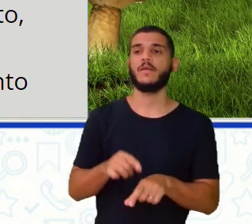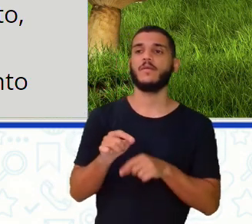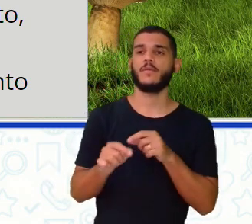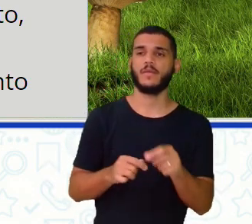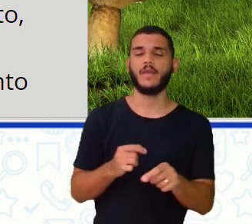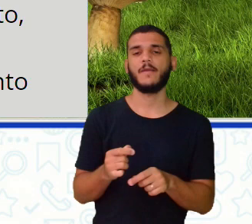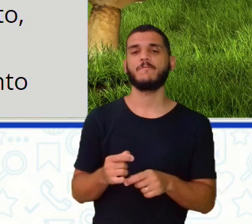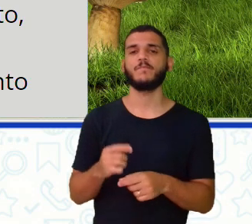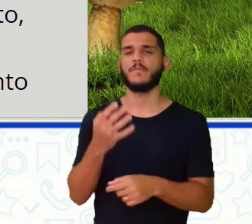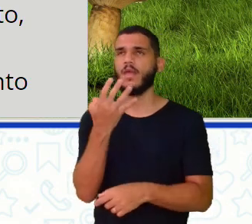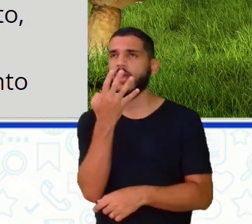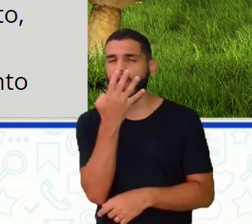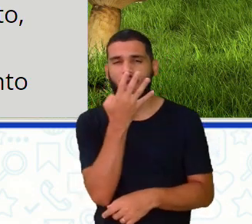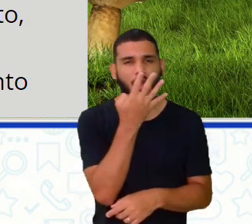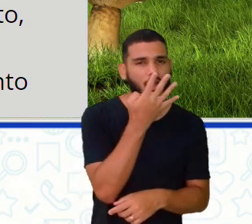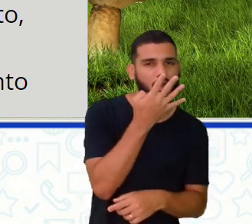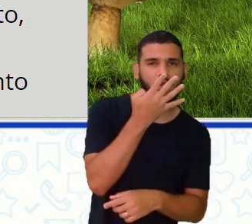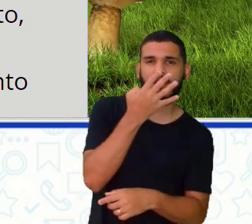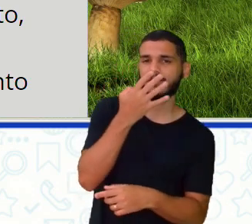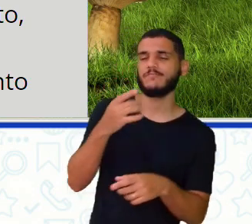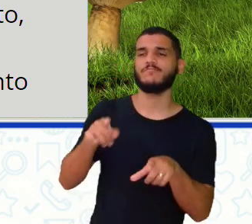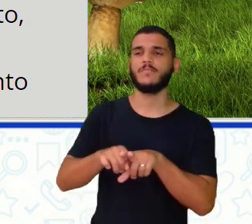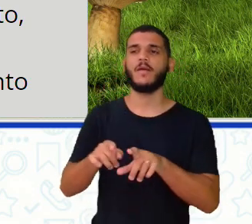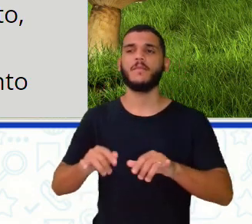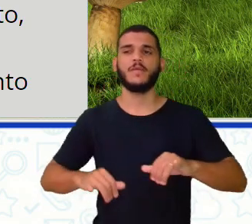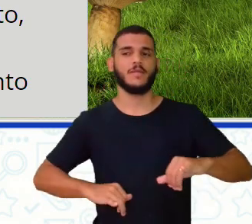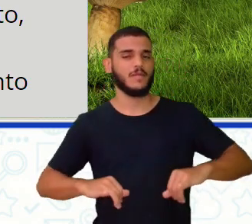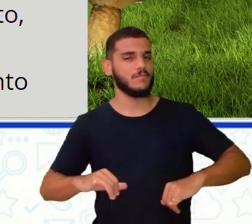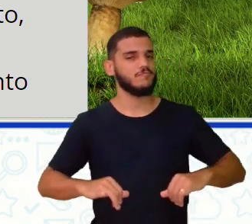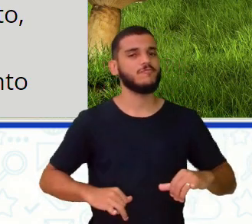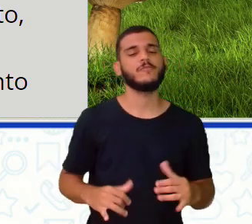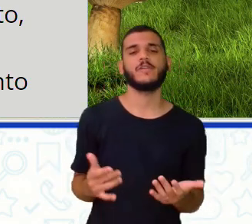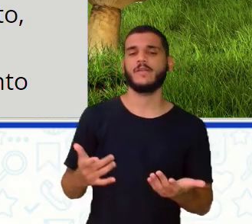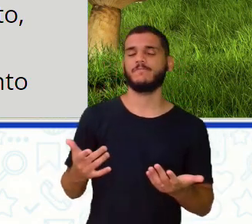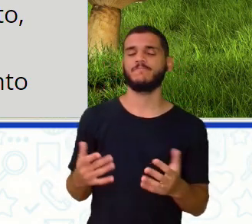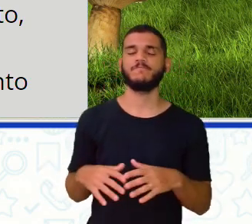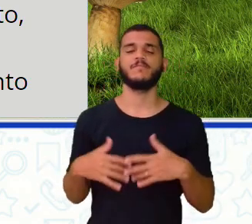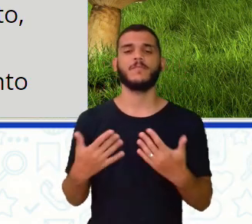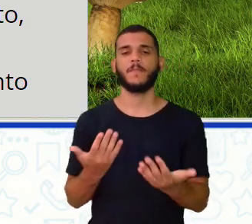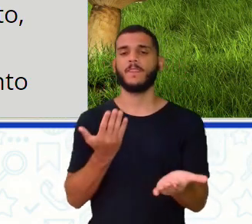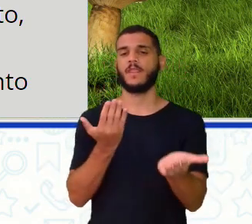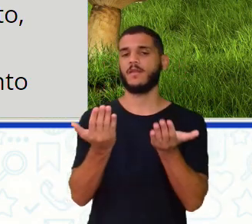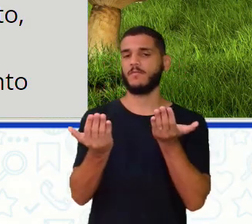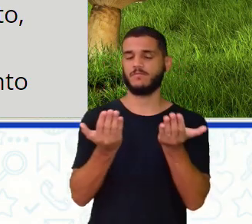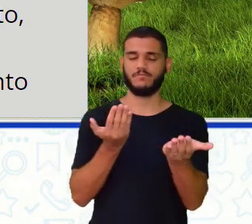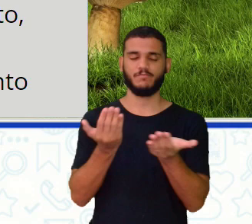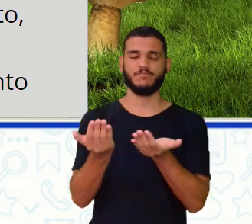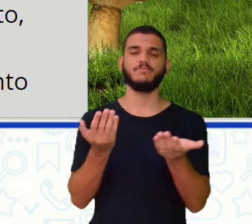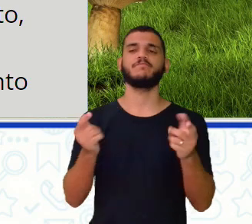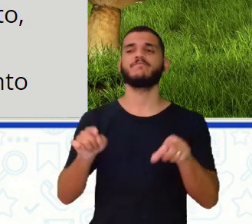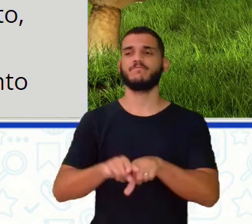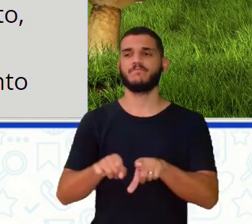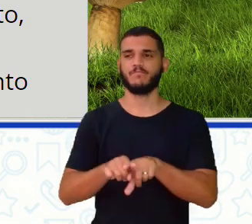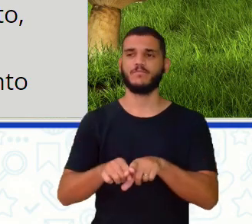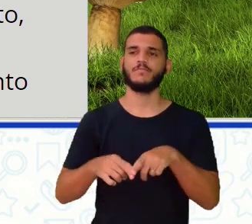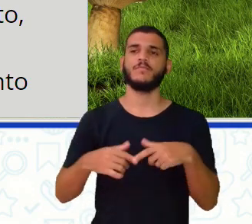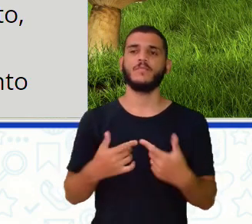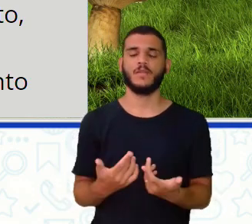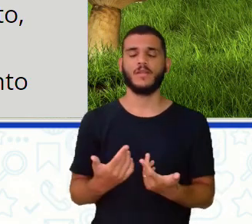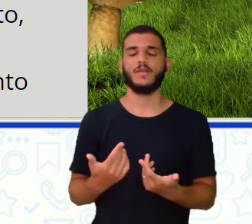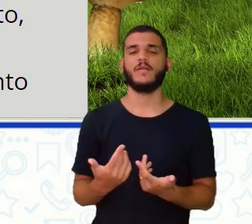é? Encantamento, sofrer, sofrimento, não é? Comparar, comparamento, não é?